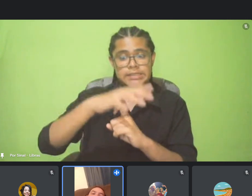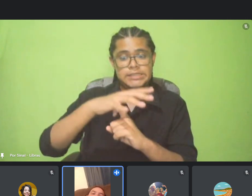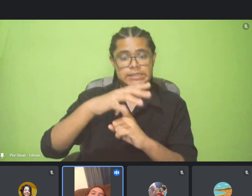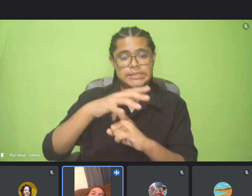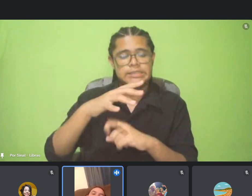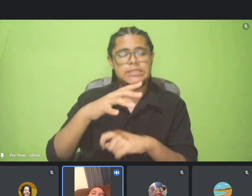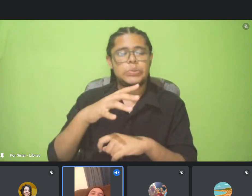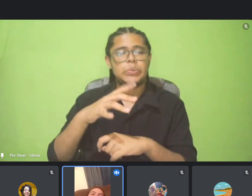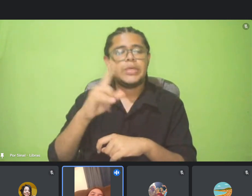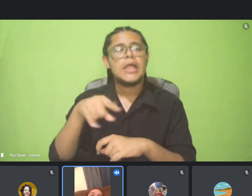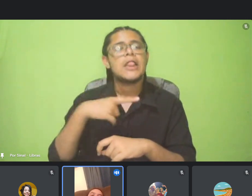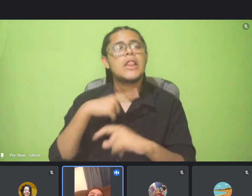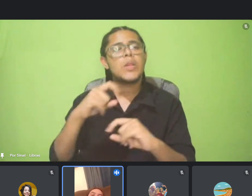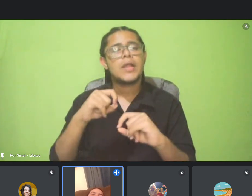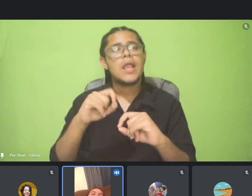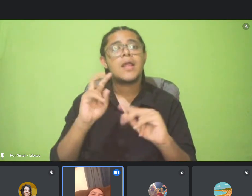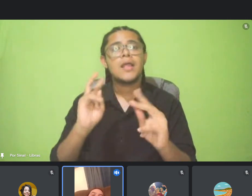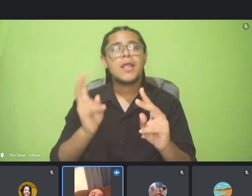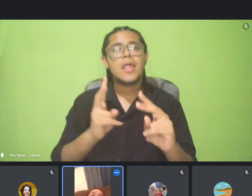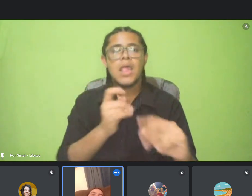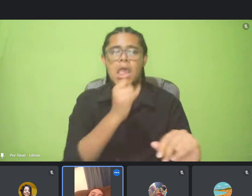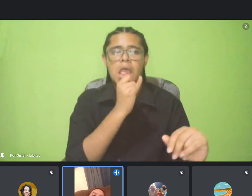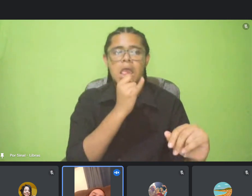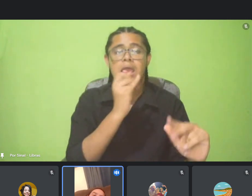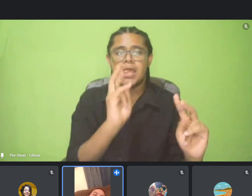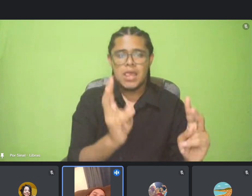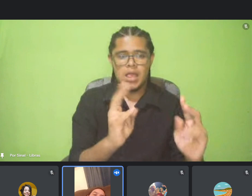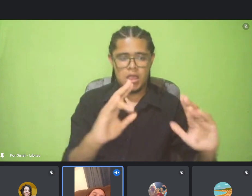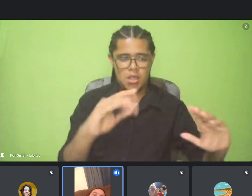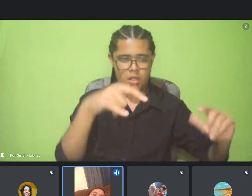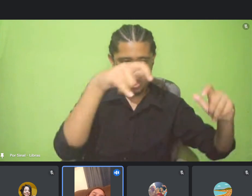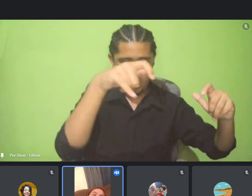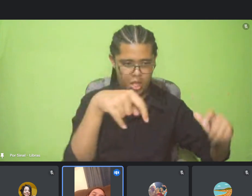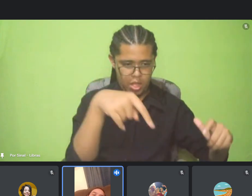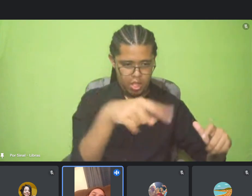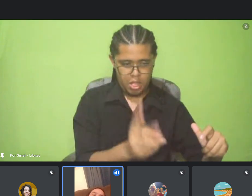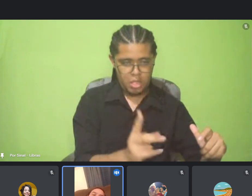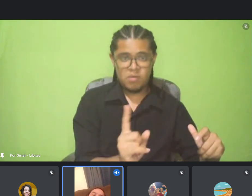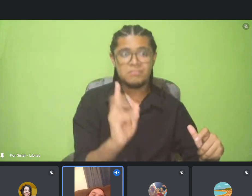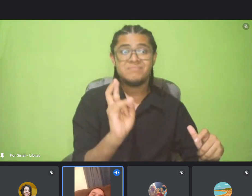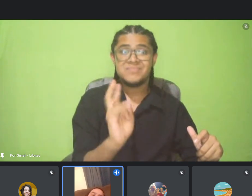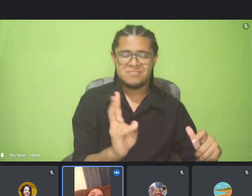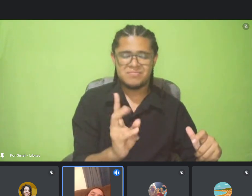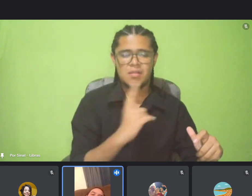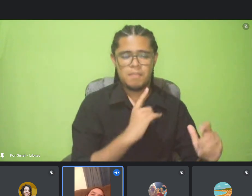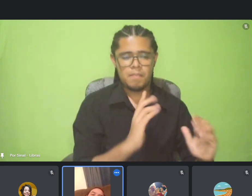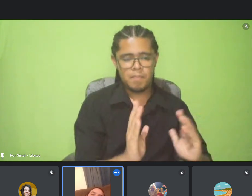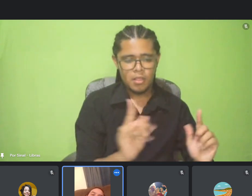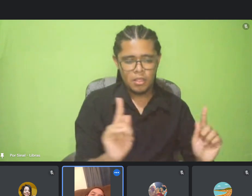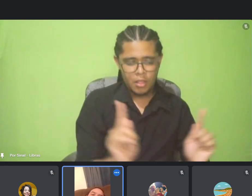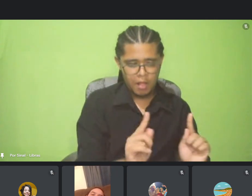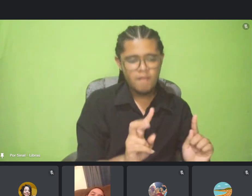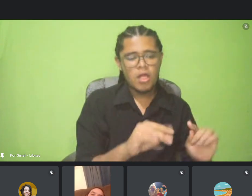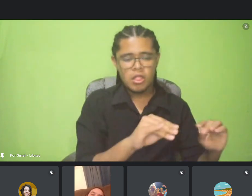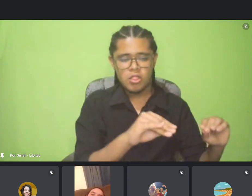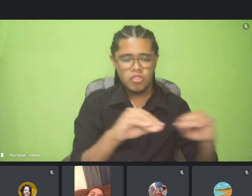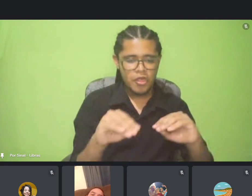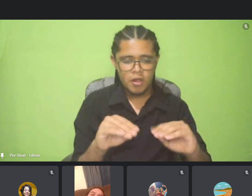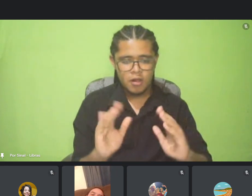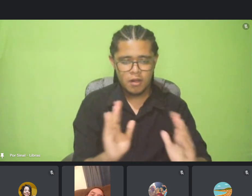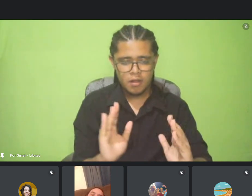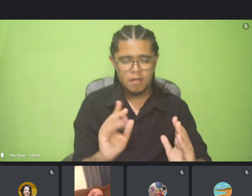a itinerância dele torna ele uma pessoa nômade. Então, isso se aplica a essas pessoas também? Isso,